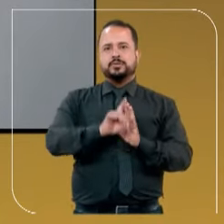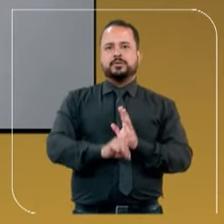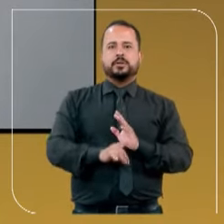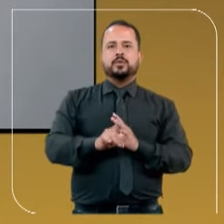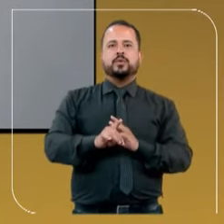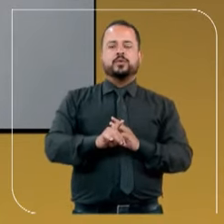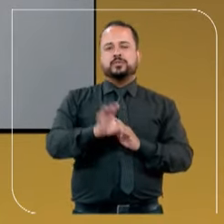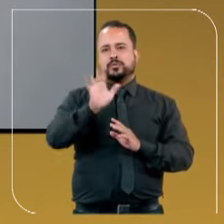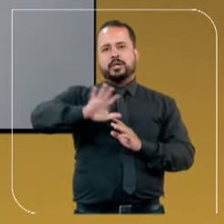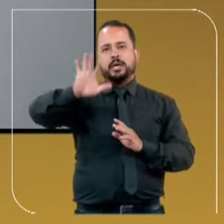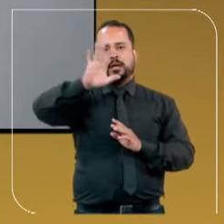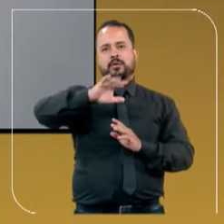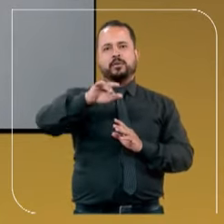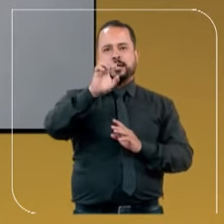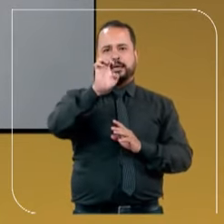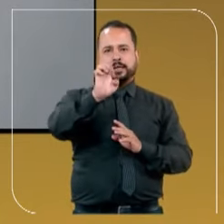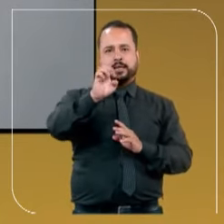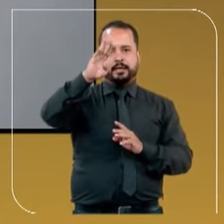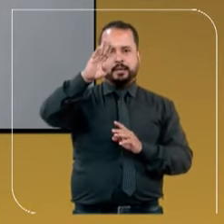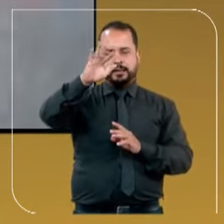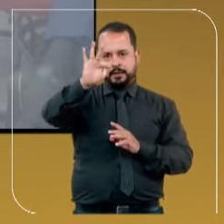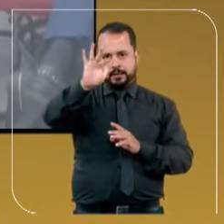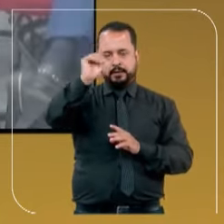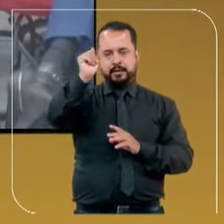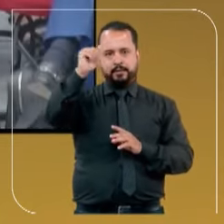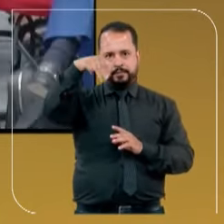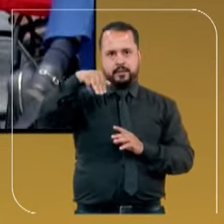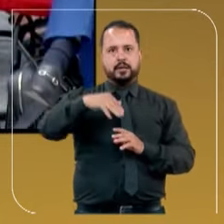IFAM, e o faço na pessoa do primeiro